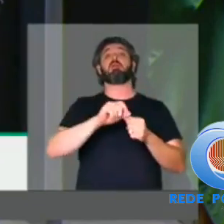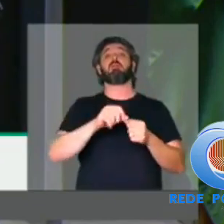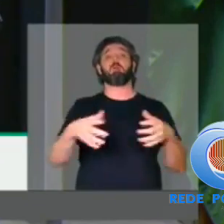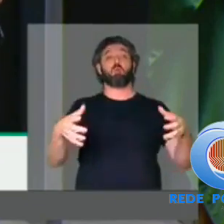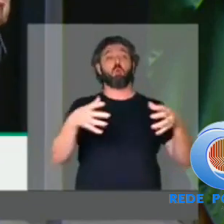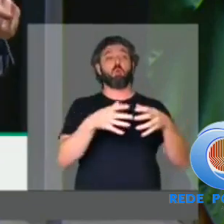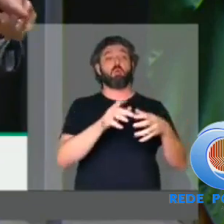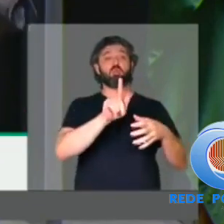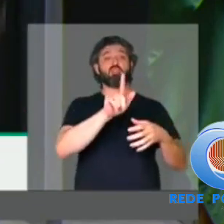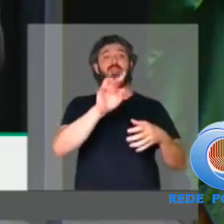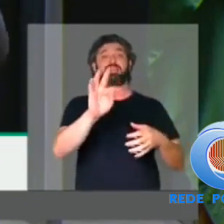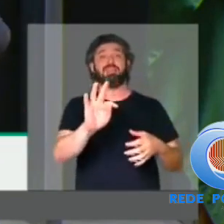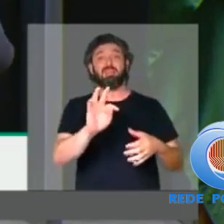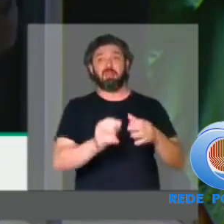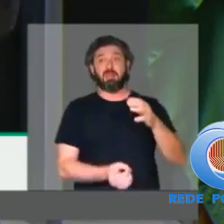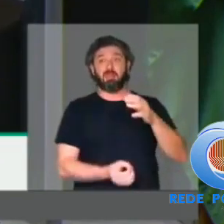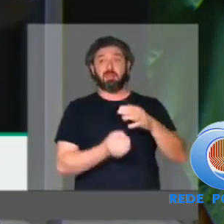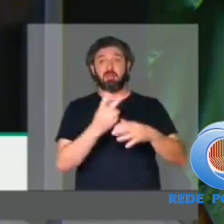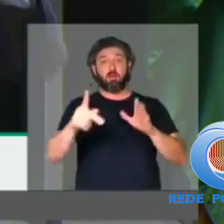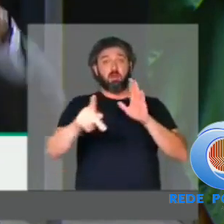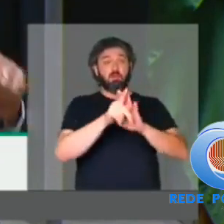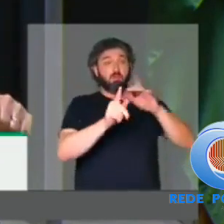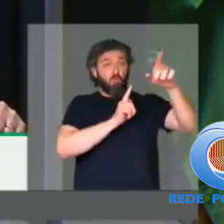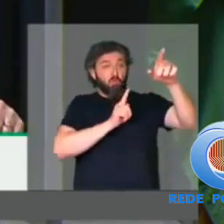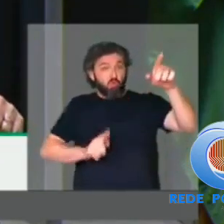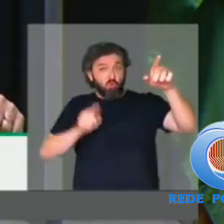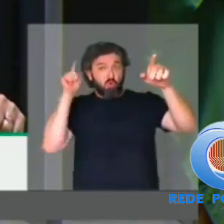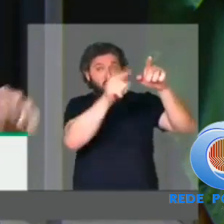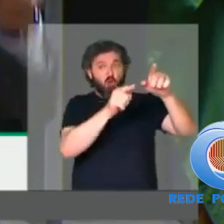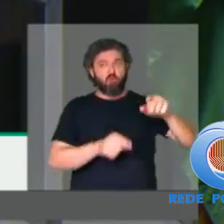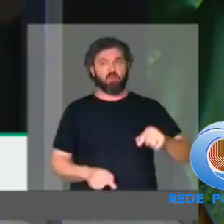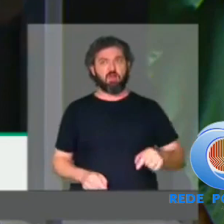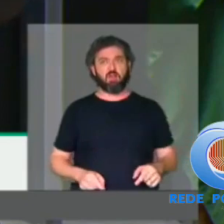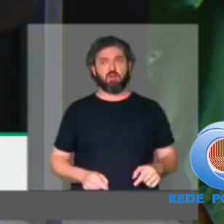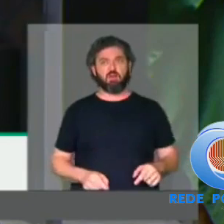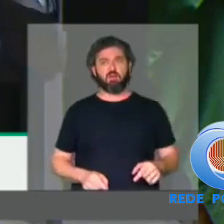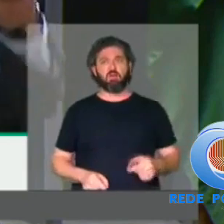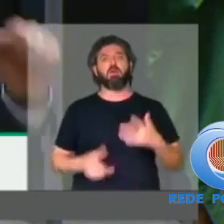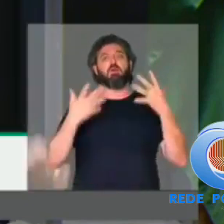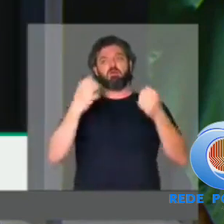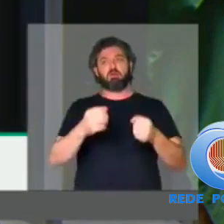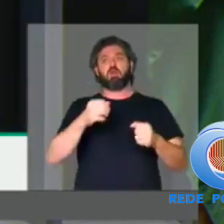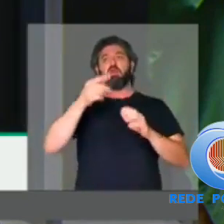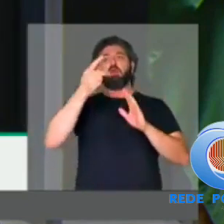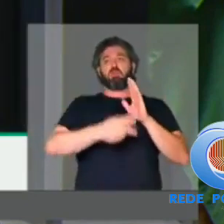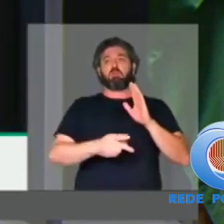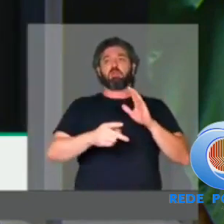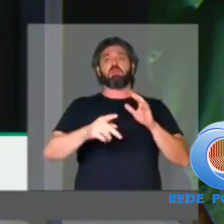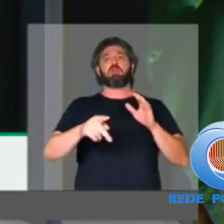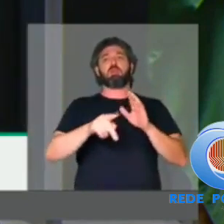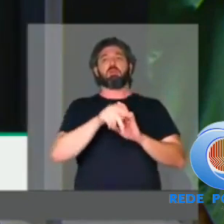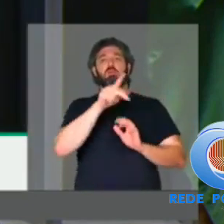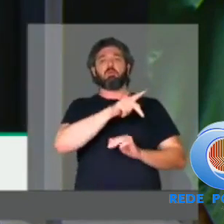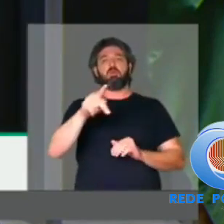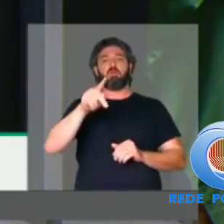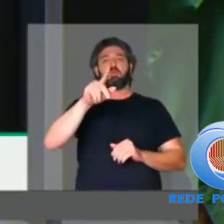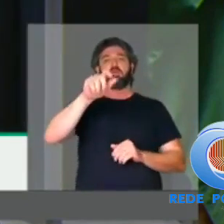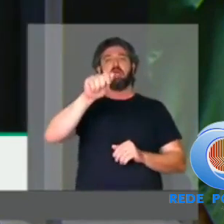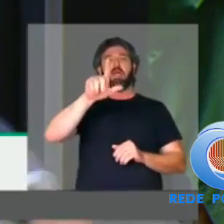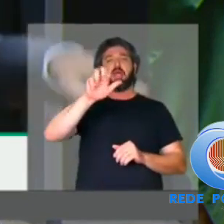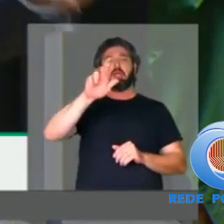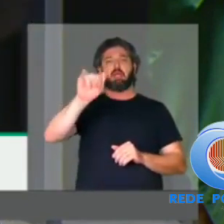pelo grupo de trabalho criado pelo governo. Vamos votar o projeto de lei do professor Carlos